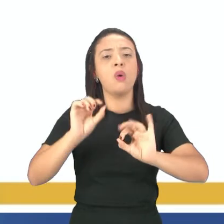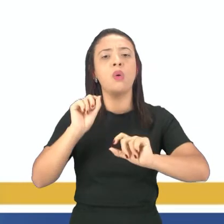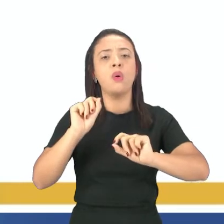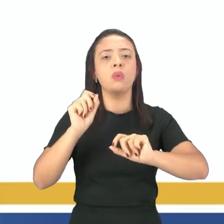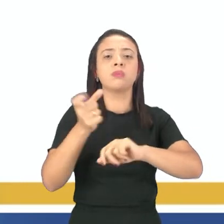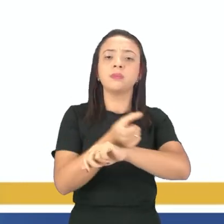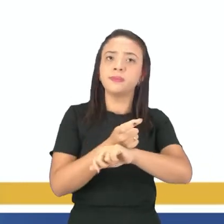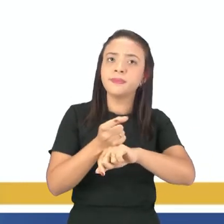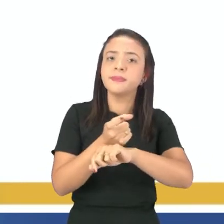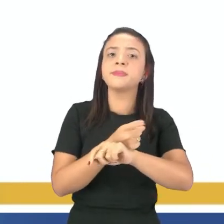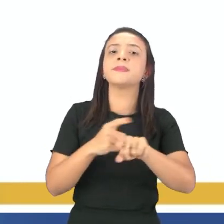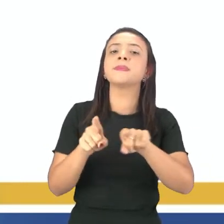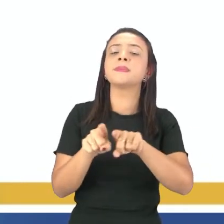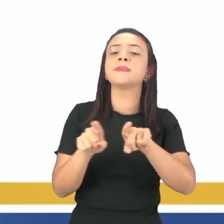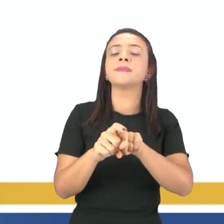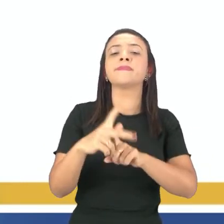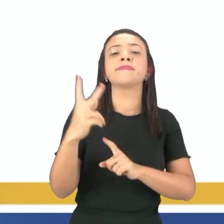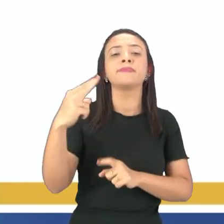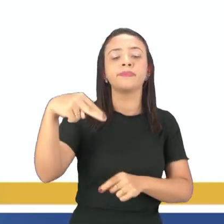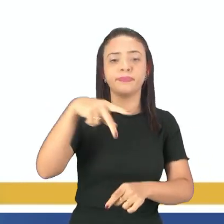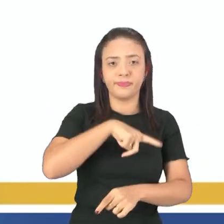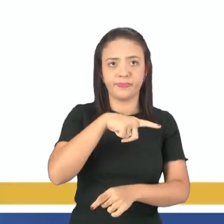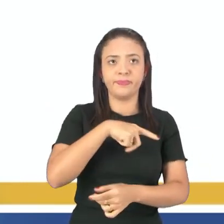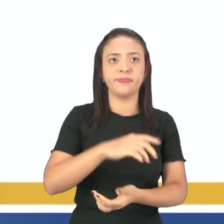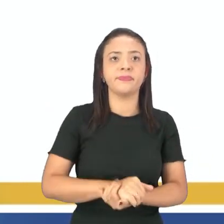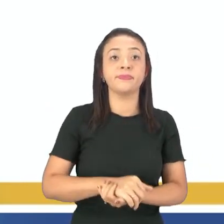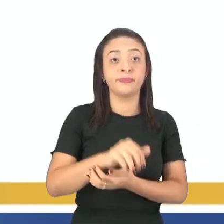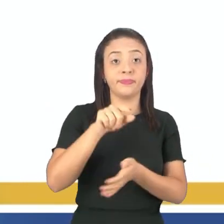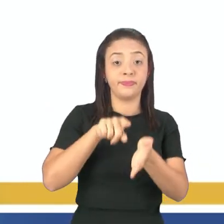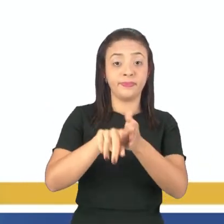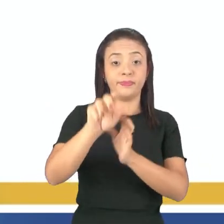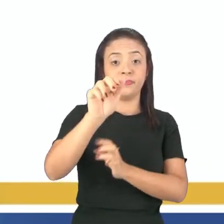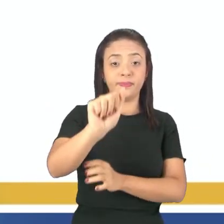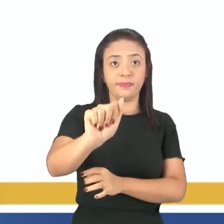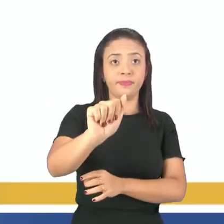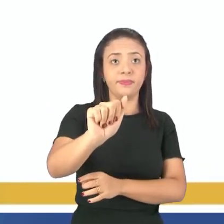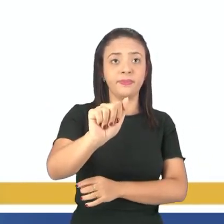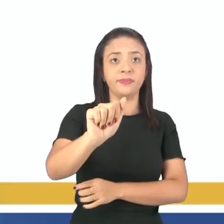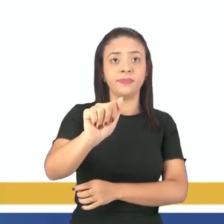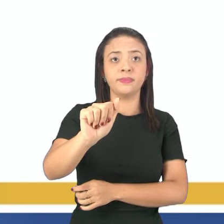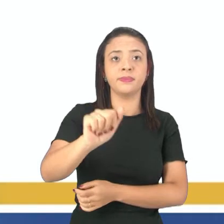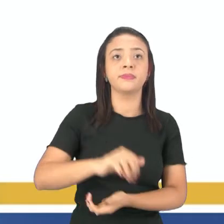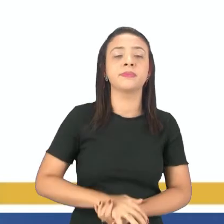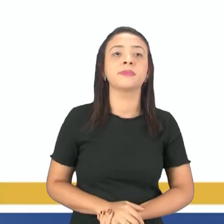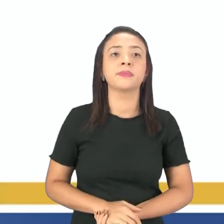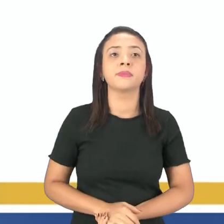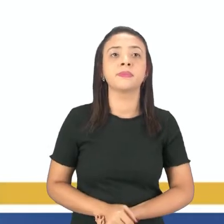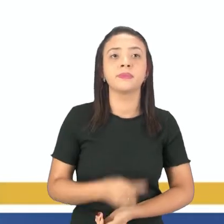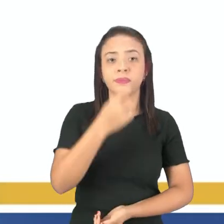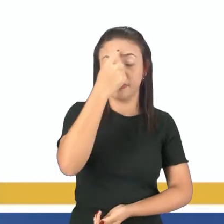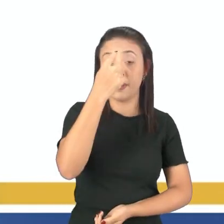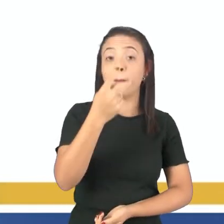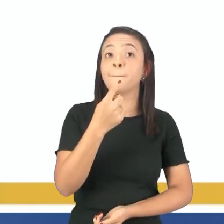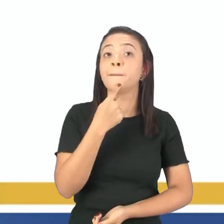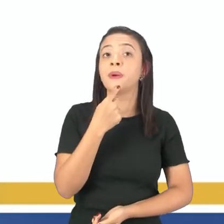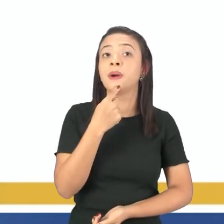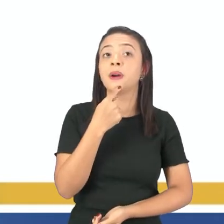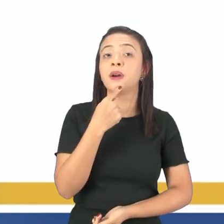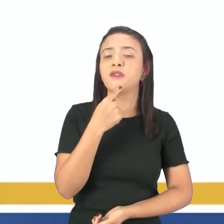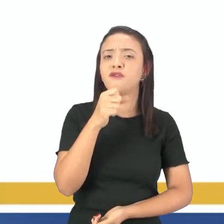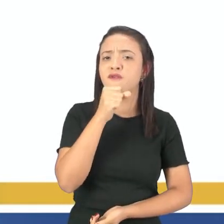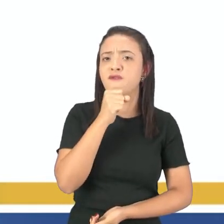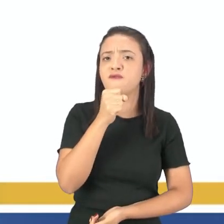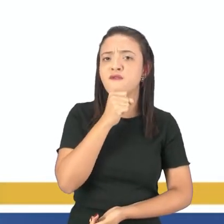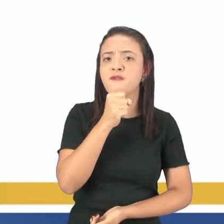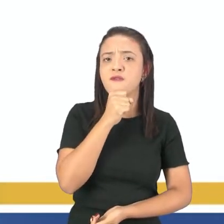o pronome que existe aí. Então, na letra A gente tem a imagem e os adjetivos são old, que significa